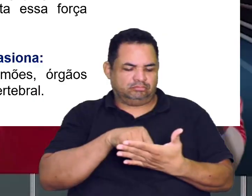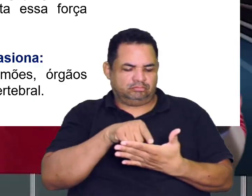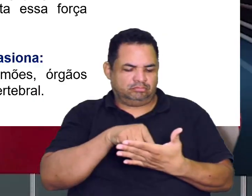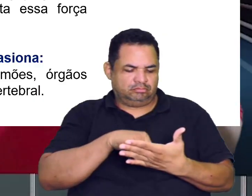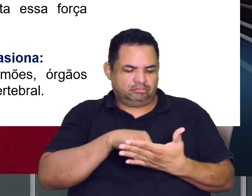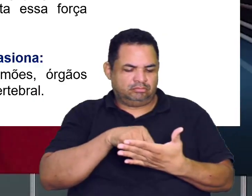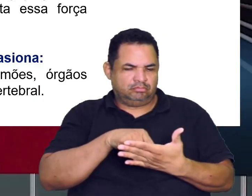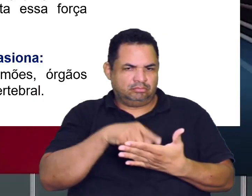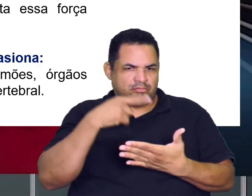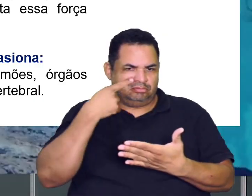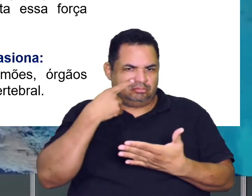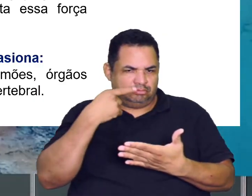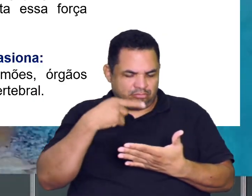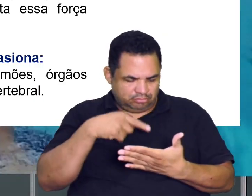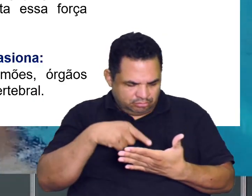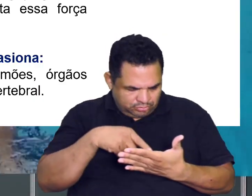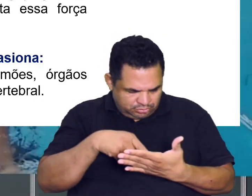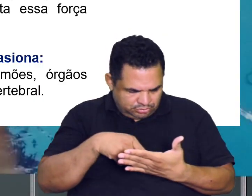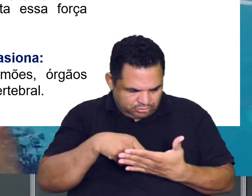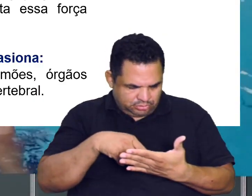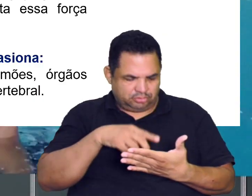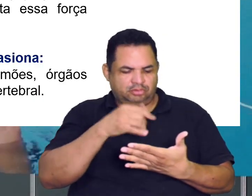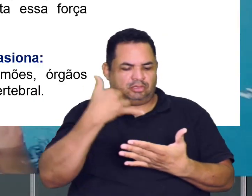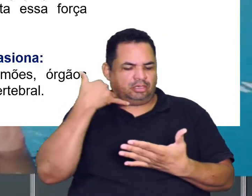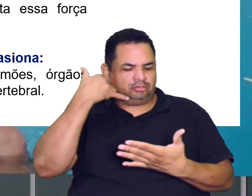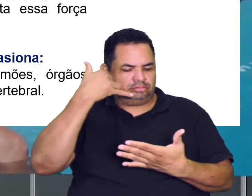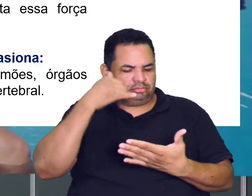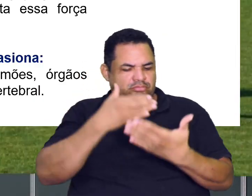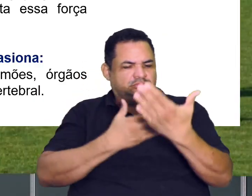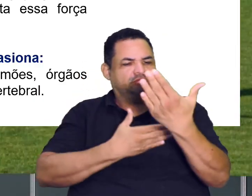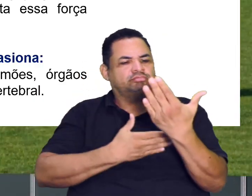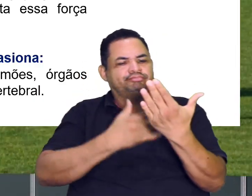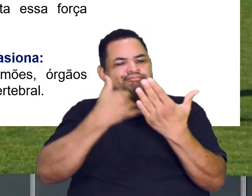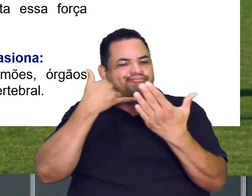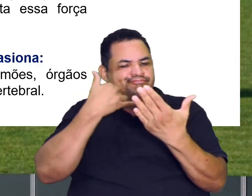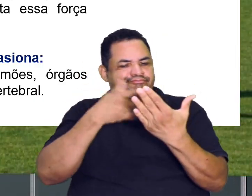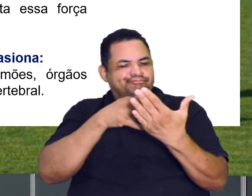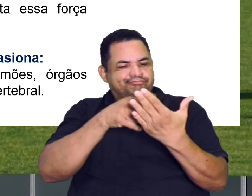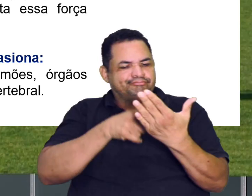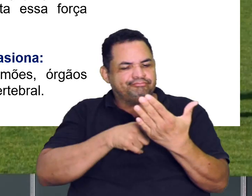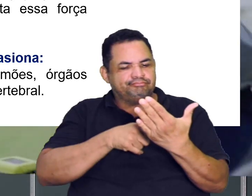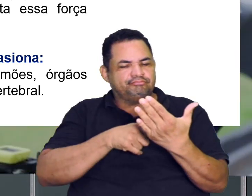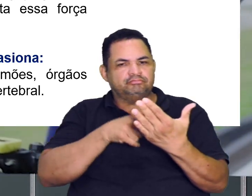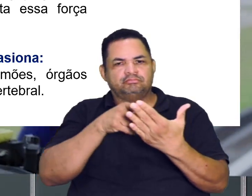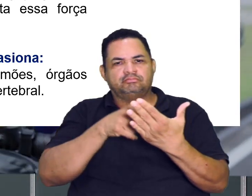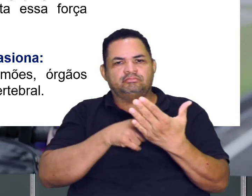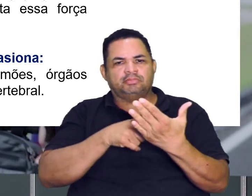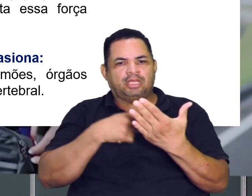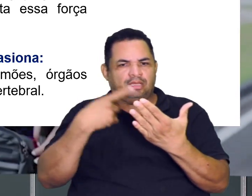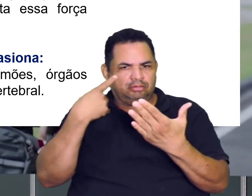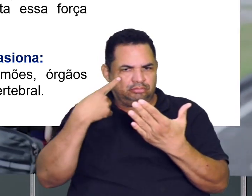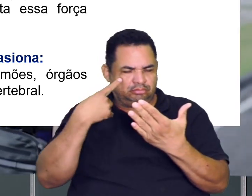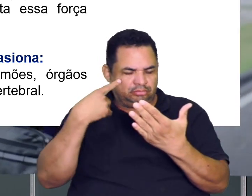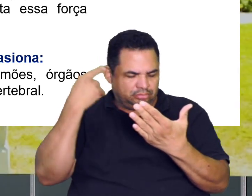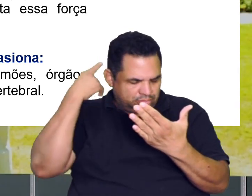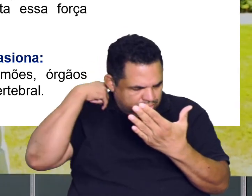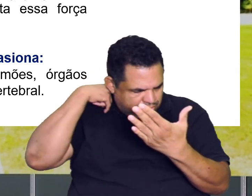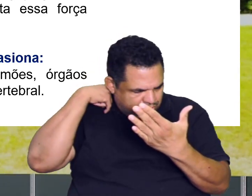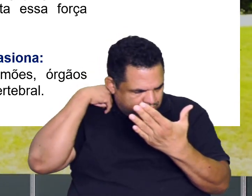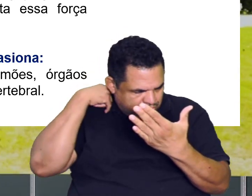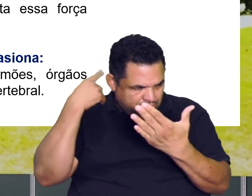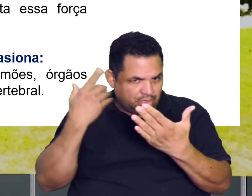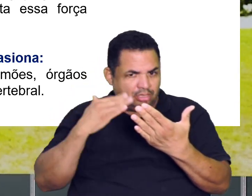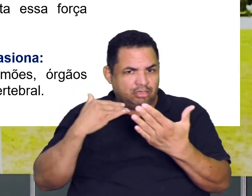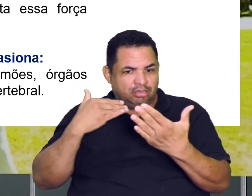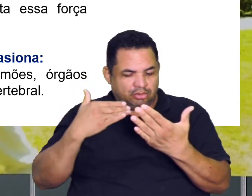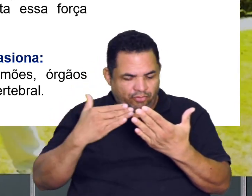meu celular e eu vou baixando, ó, vai olhando aqui, eu vou ficar aqui de perfil para você. Olha só como fica o pescoço da Prof. Iris. A